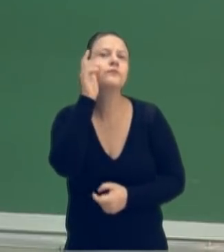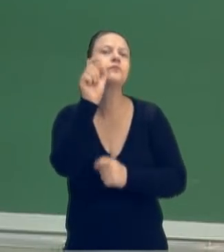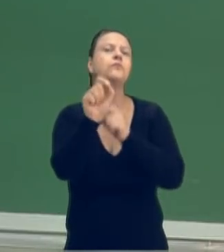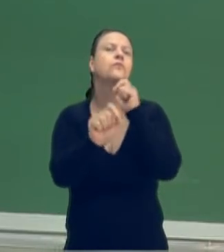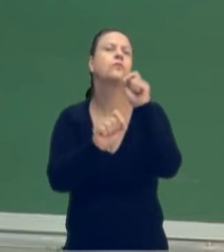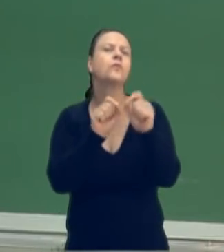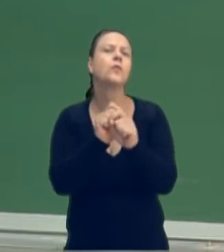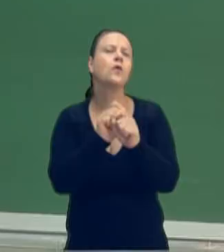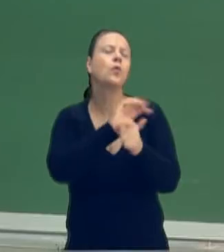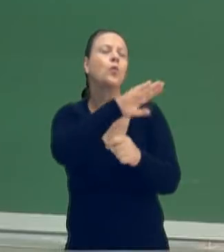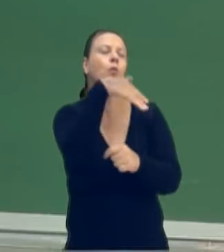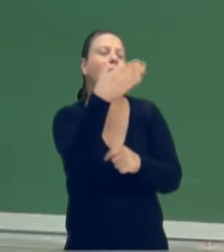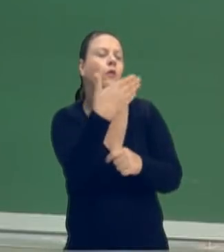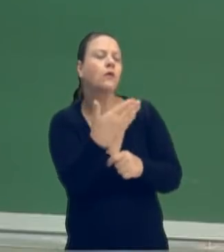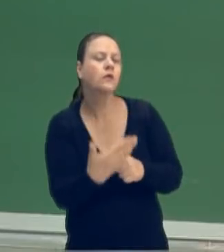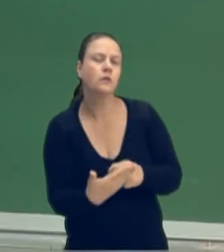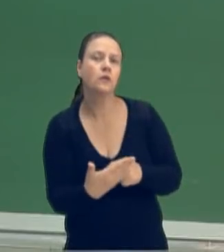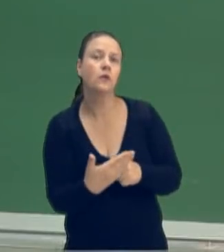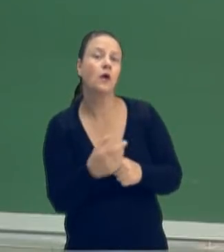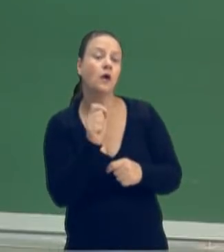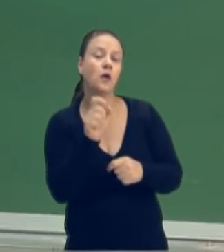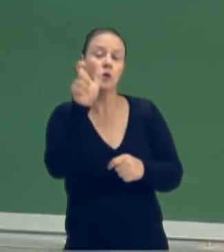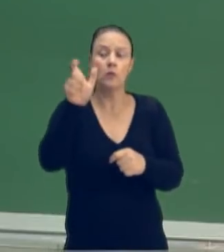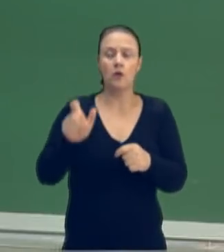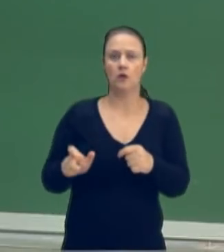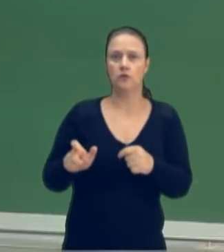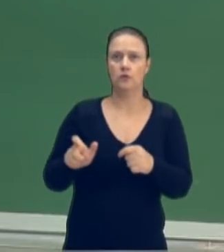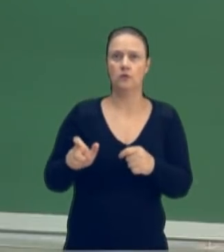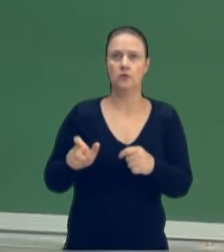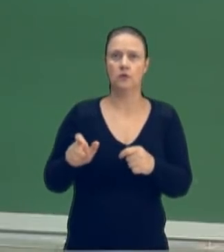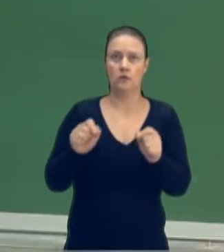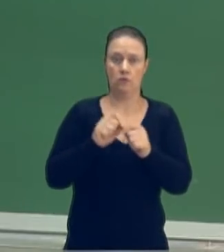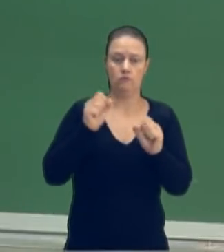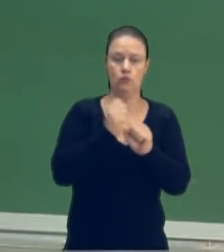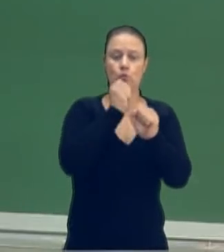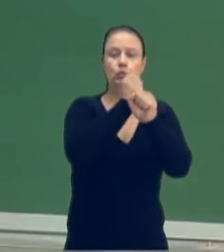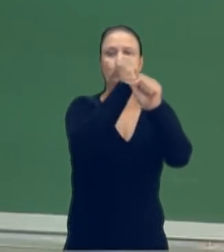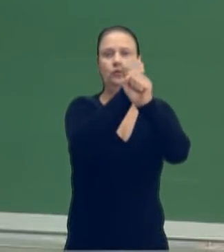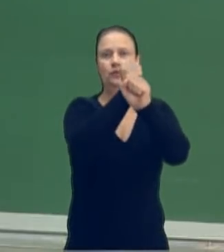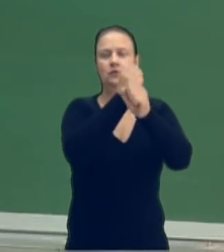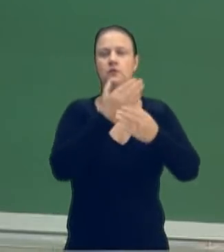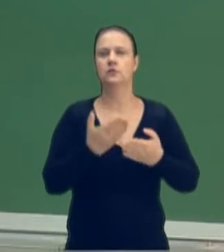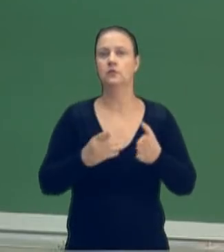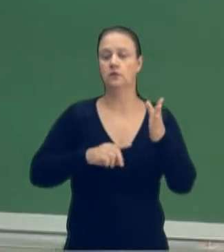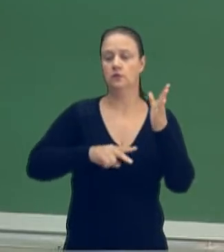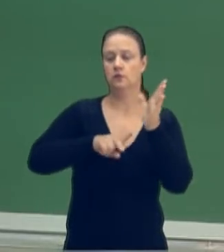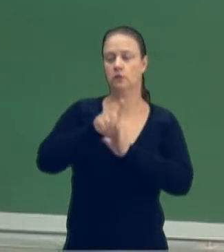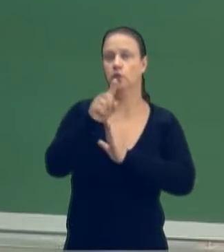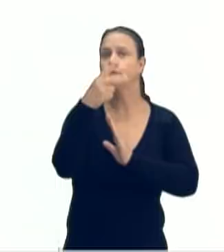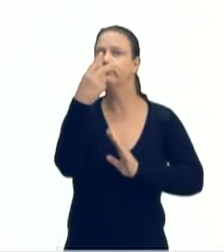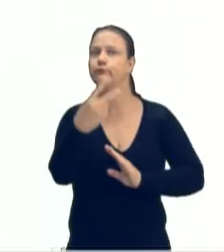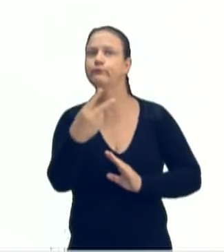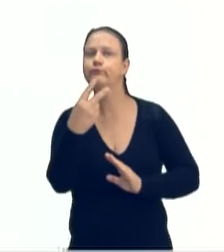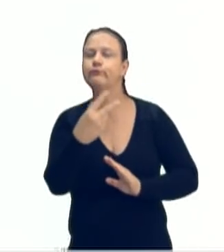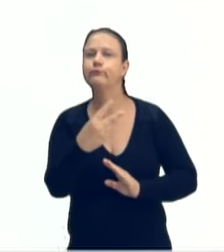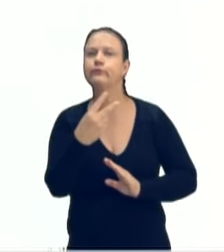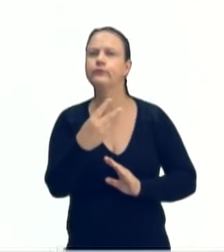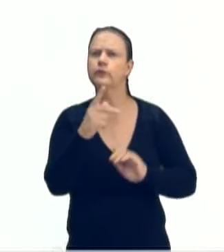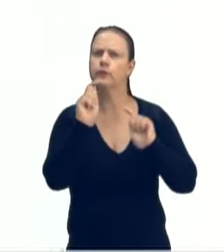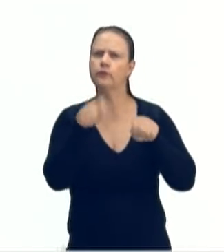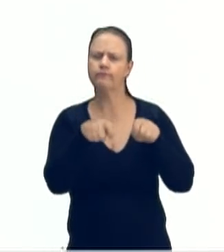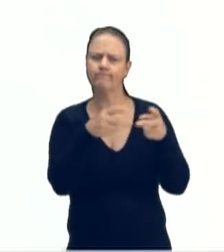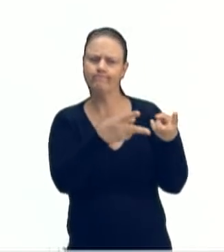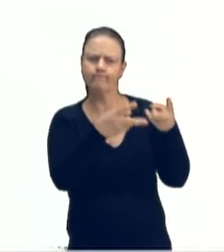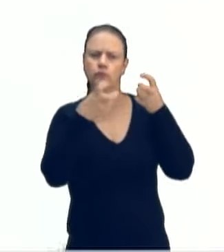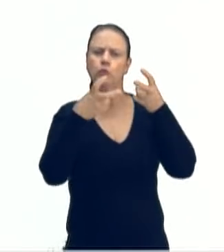em homenagem a quem foi erguido? Segunda pergunta, segunda observação. É possível